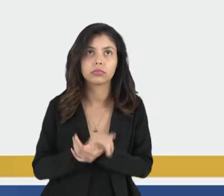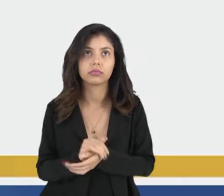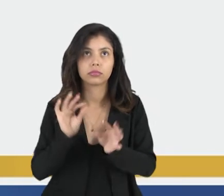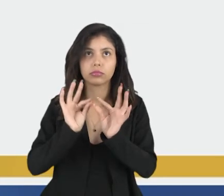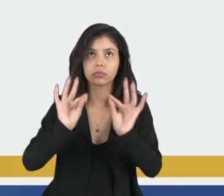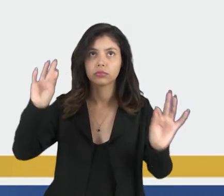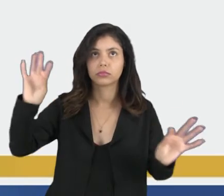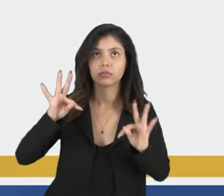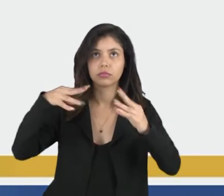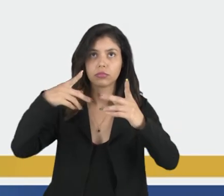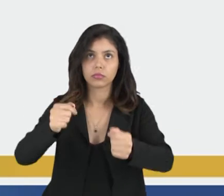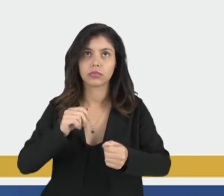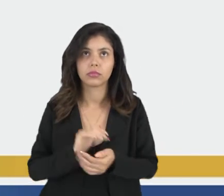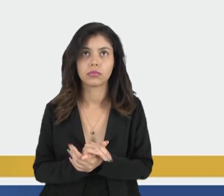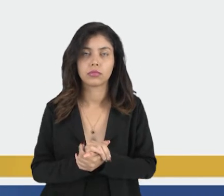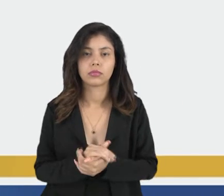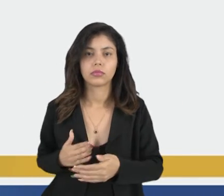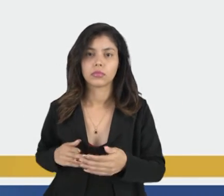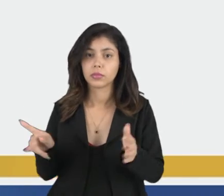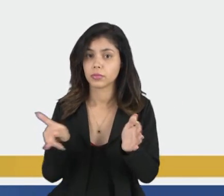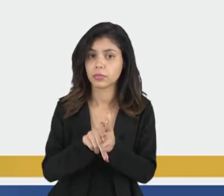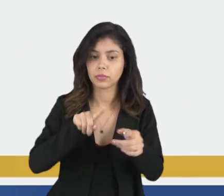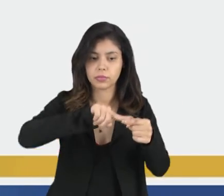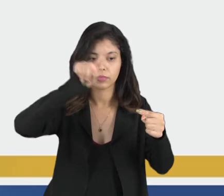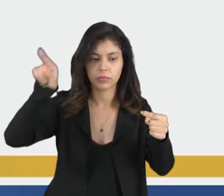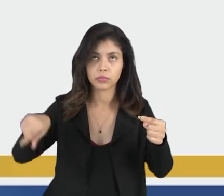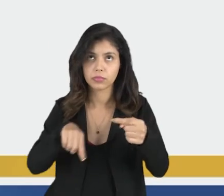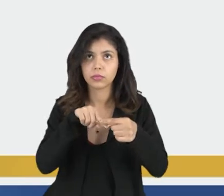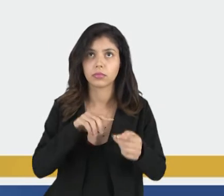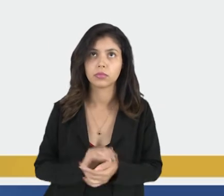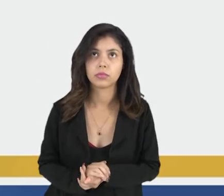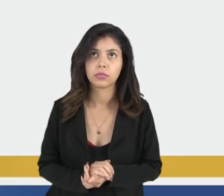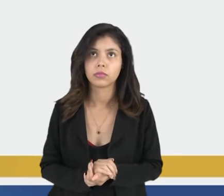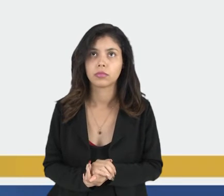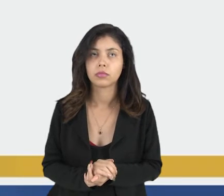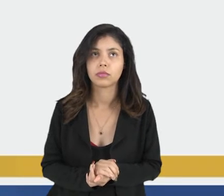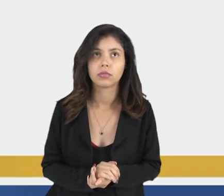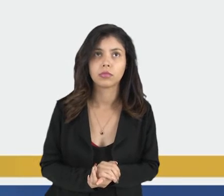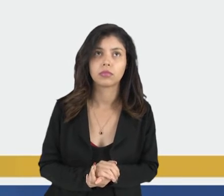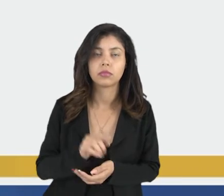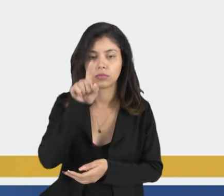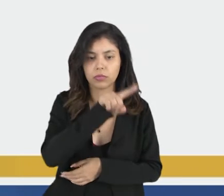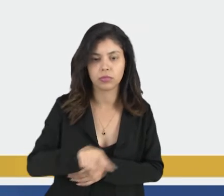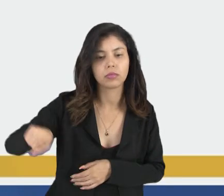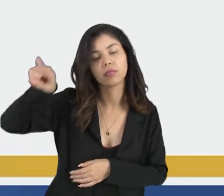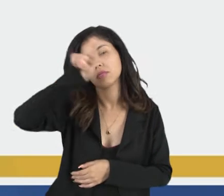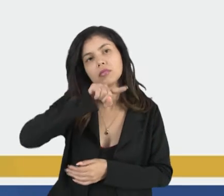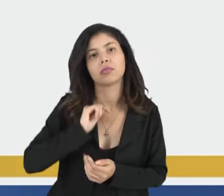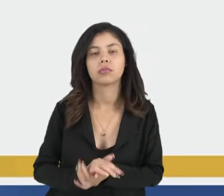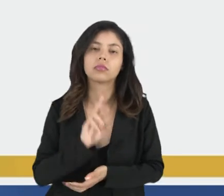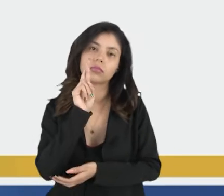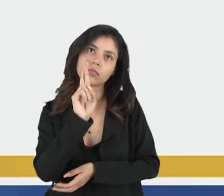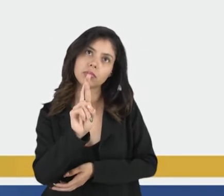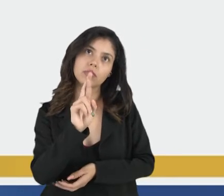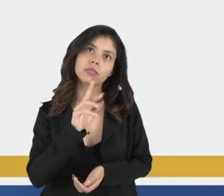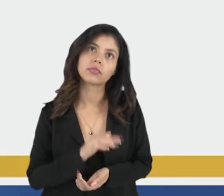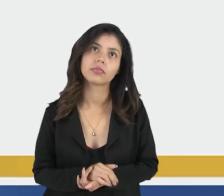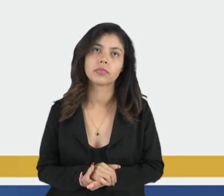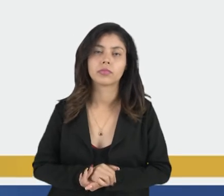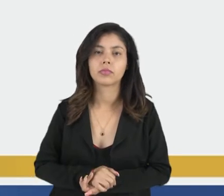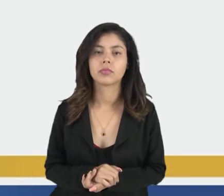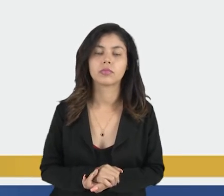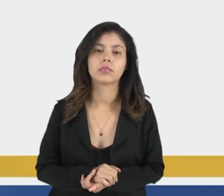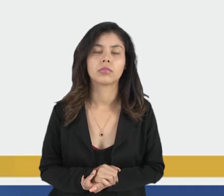medida de toda a região delimitada pela circunferência. Considere um círculo considere um círculo de raio